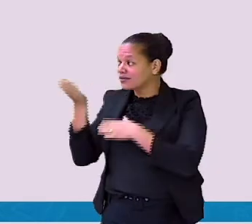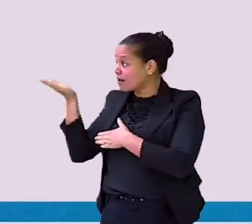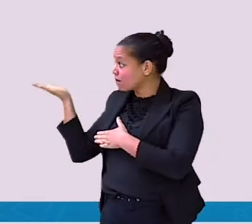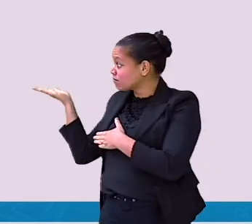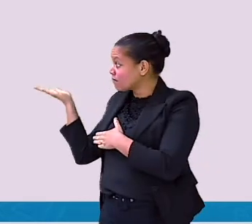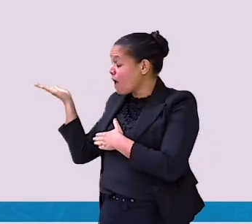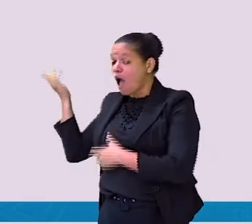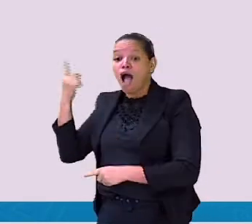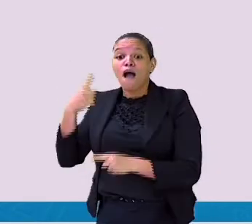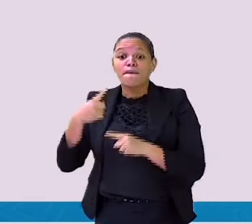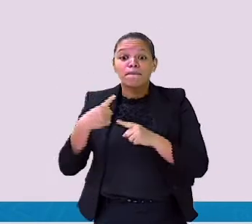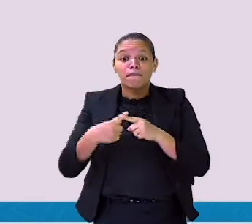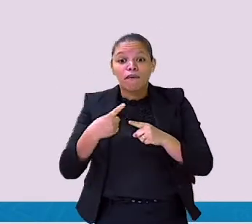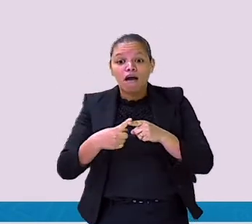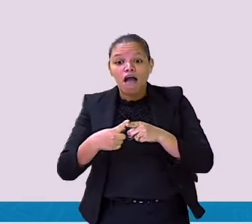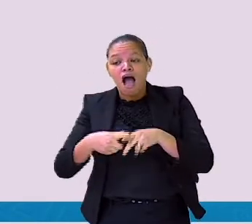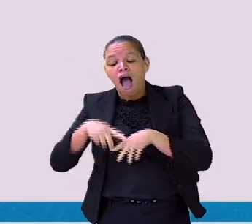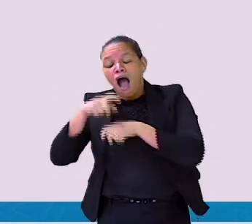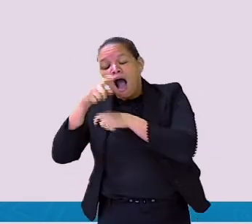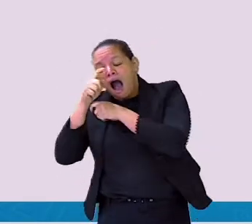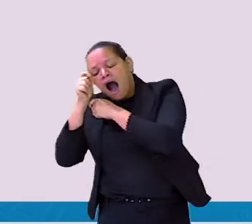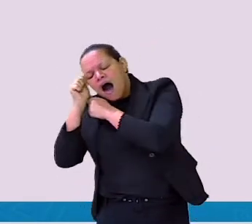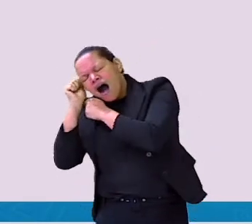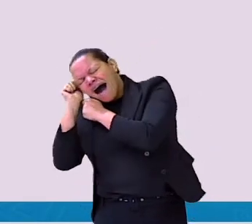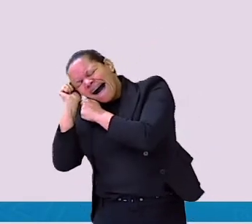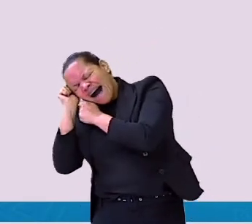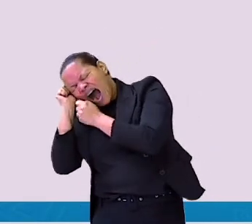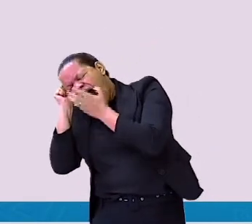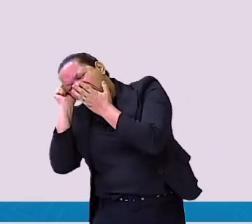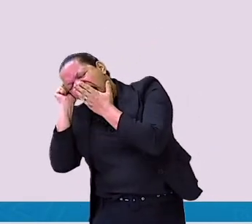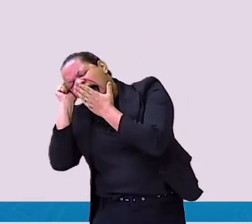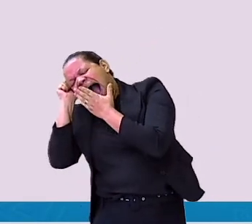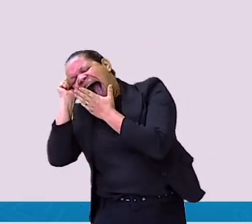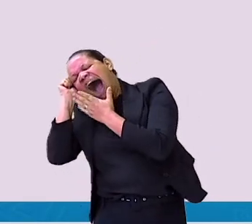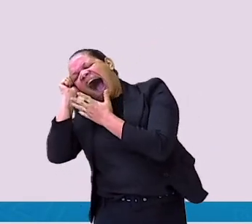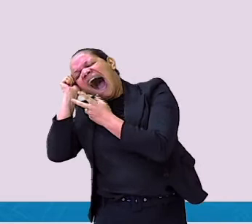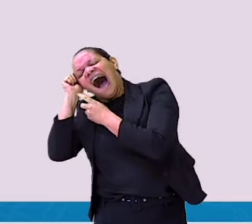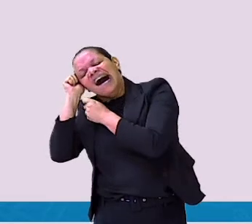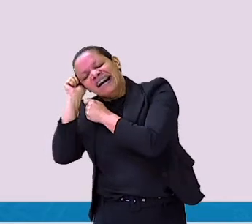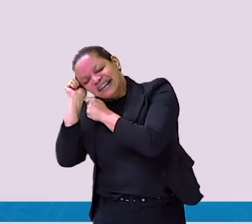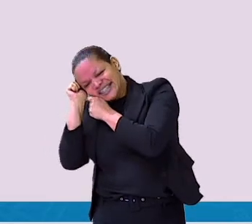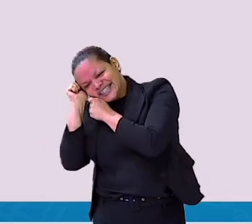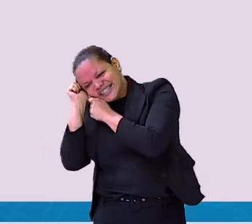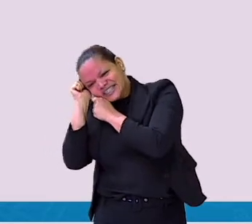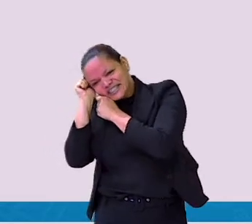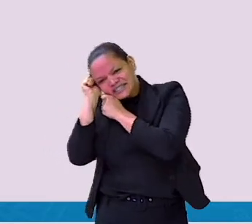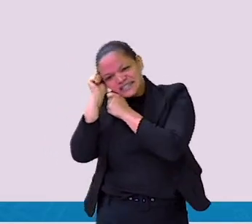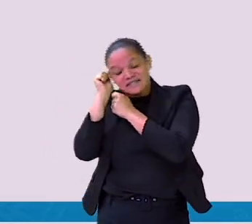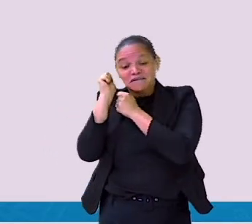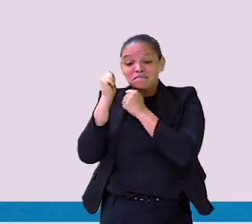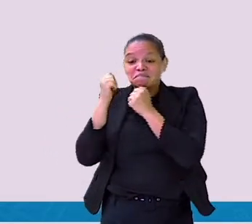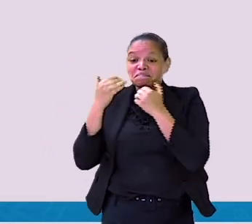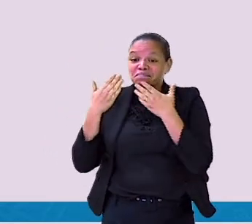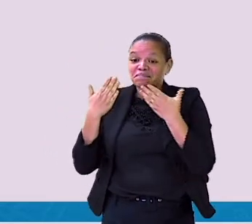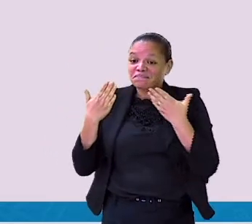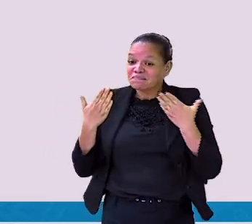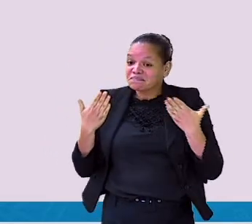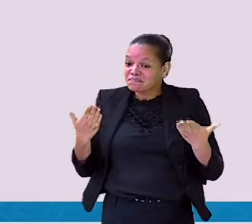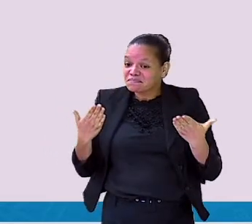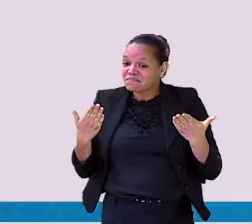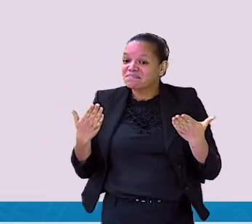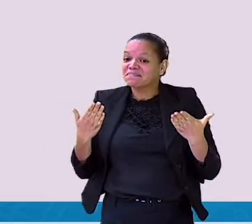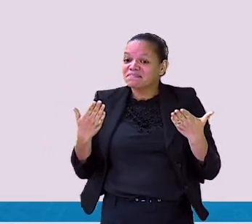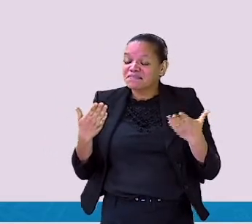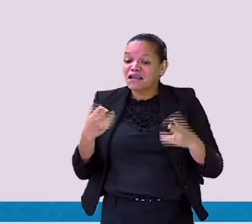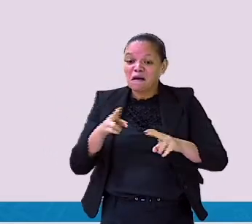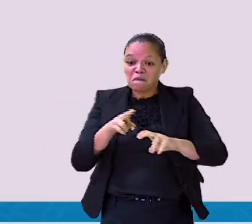Porque ela dorme o tempo todo. Quem cochila na sala aprende? De jeito